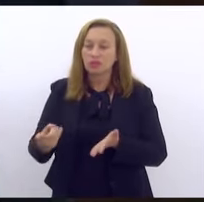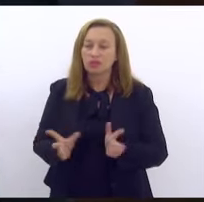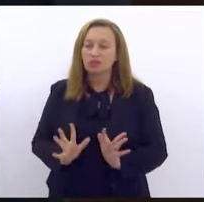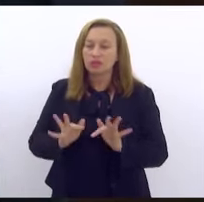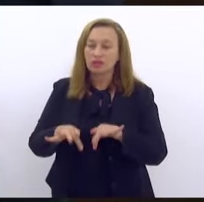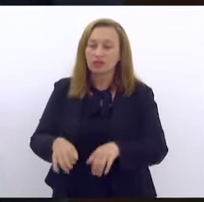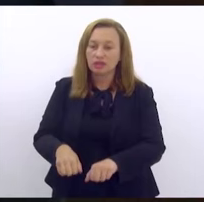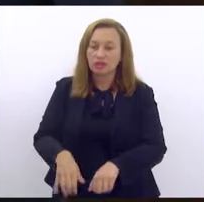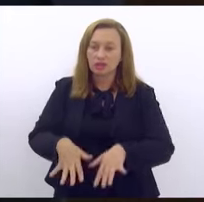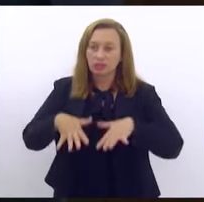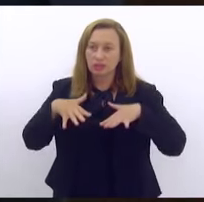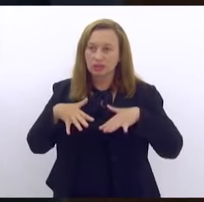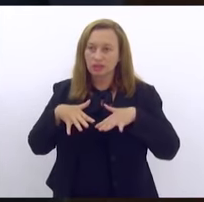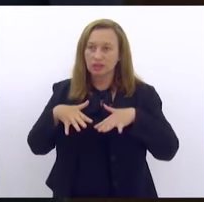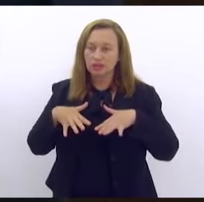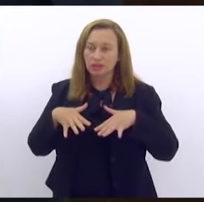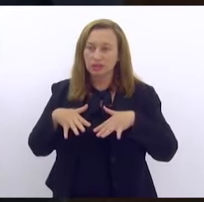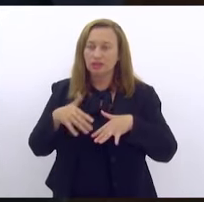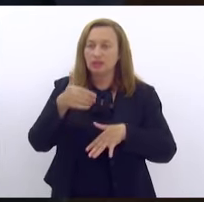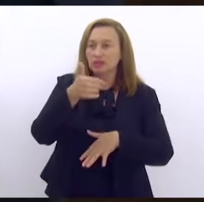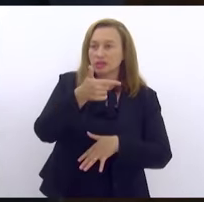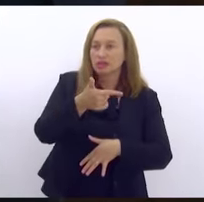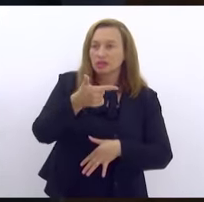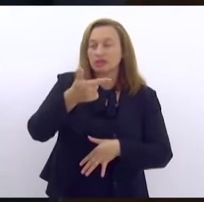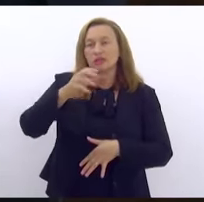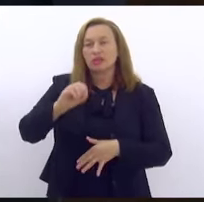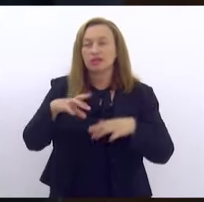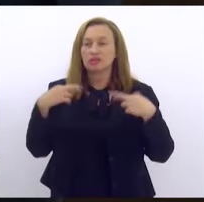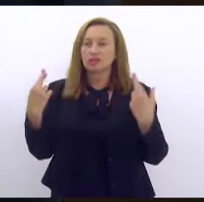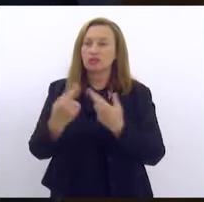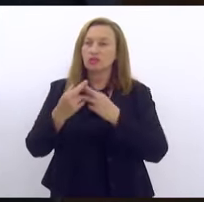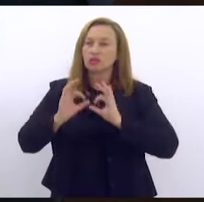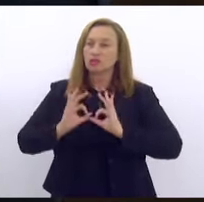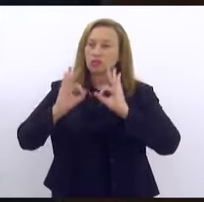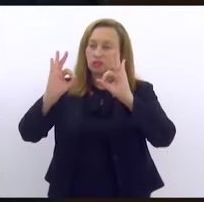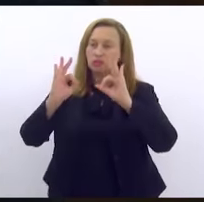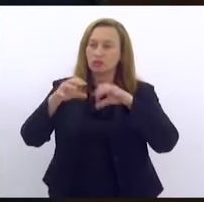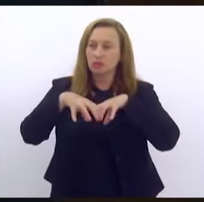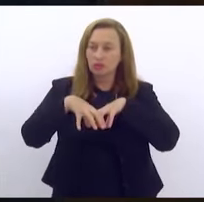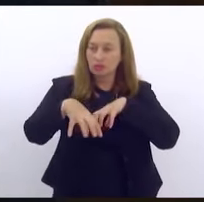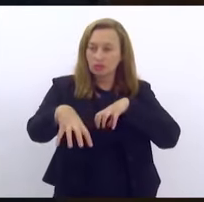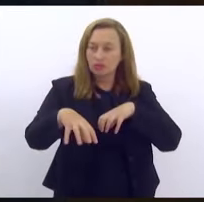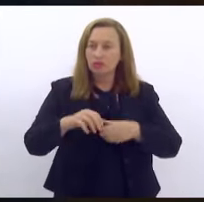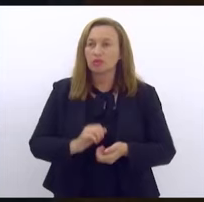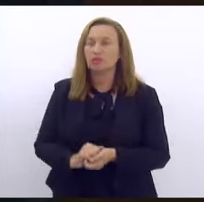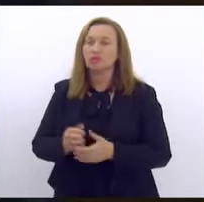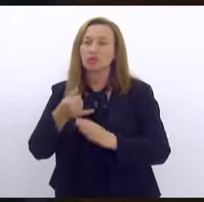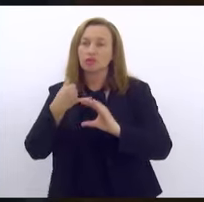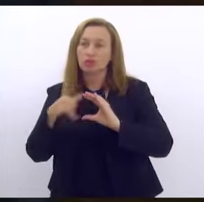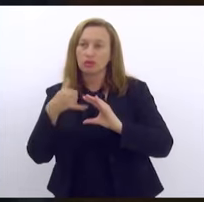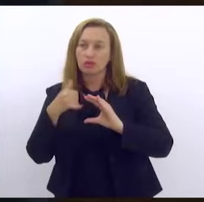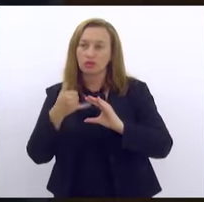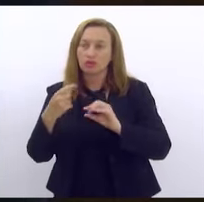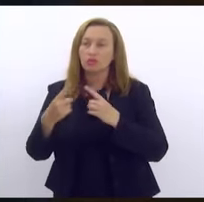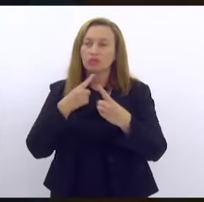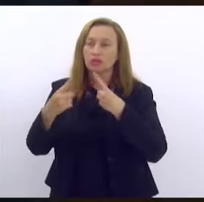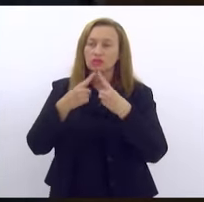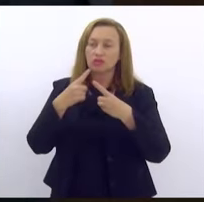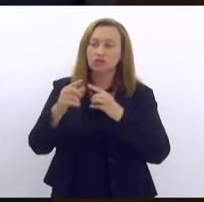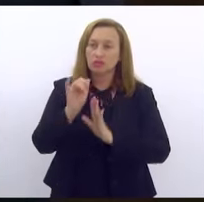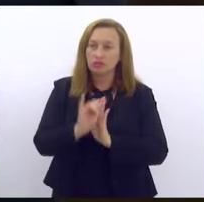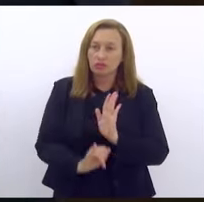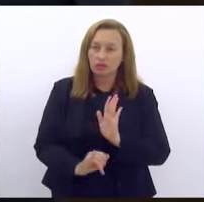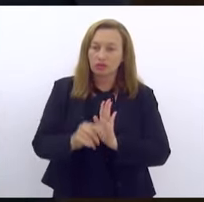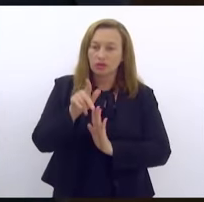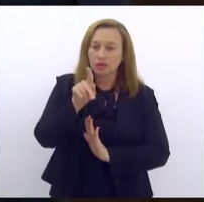dessa sessão plenária. Será a nossa 10ª reunião extraordinária por meios remotos, no WhatsApp, para a discussão da redação final